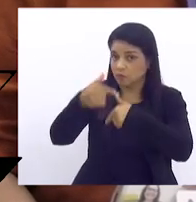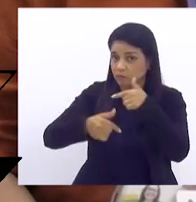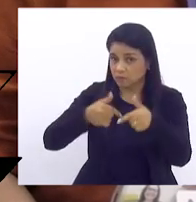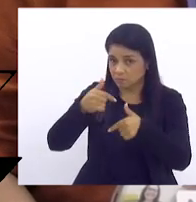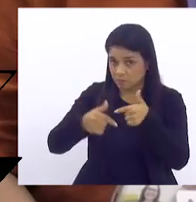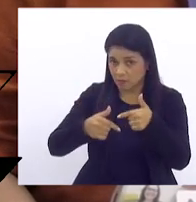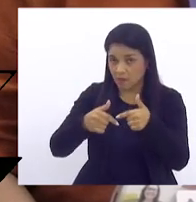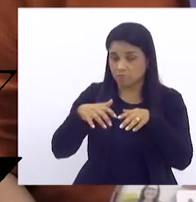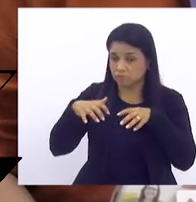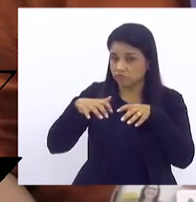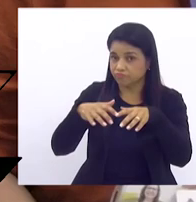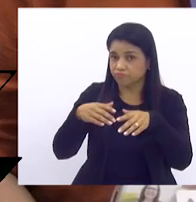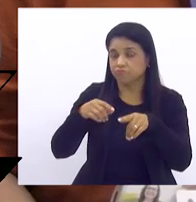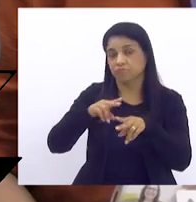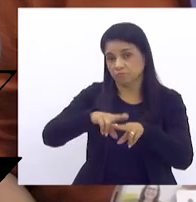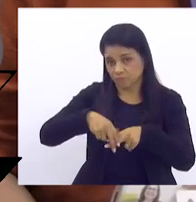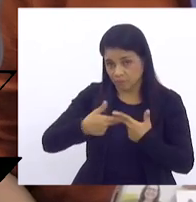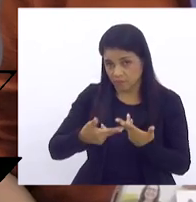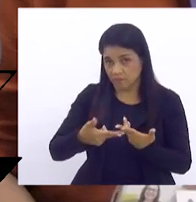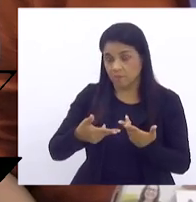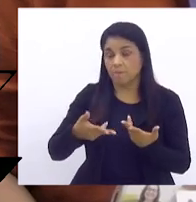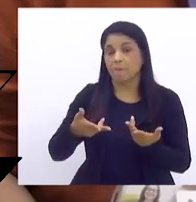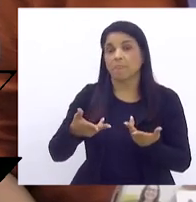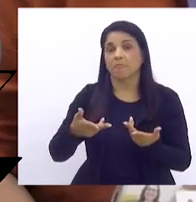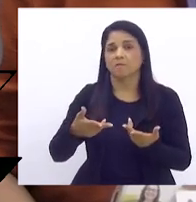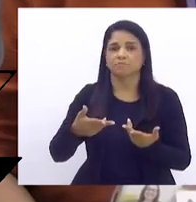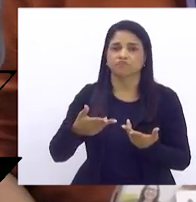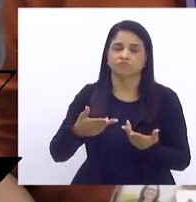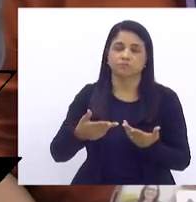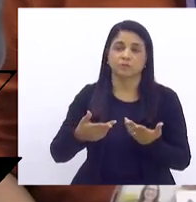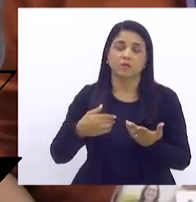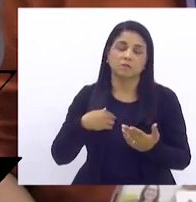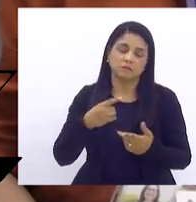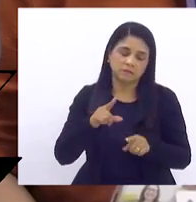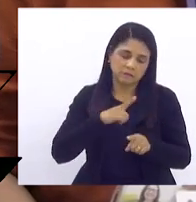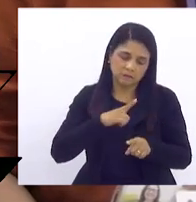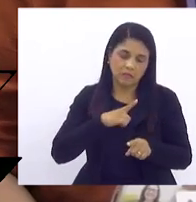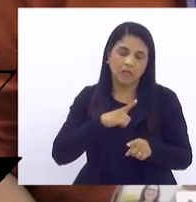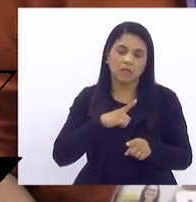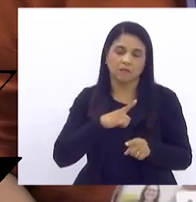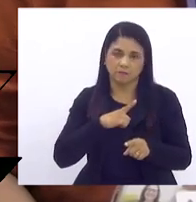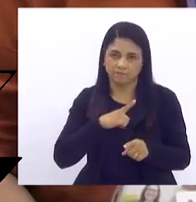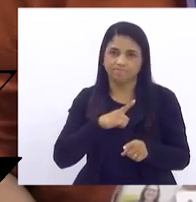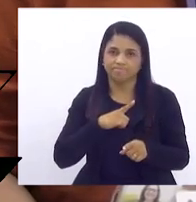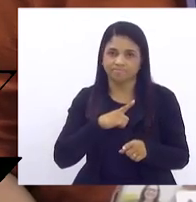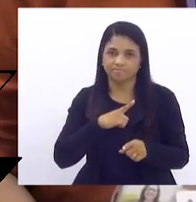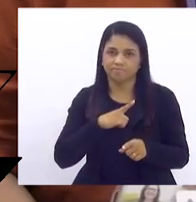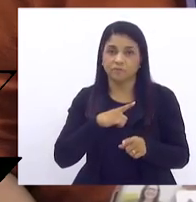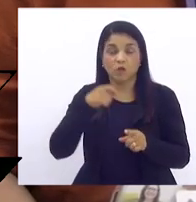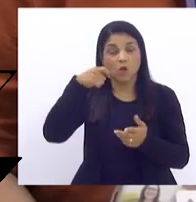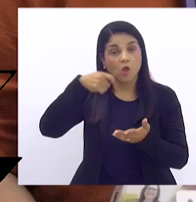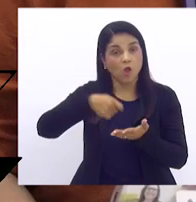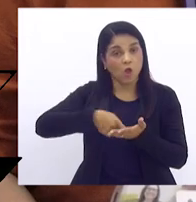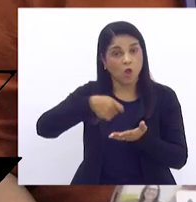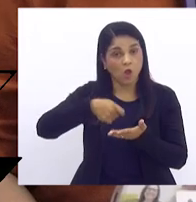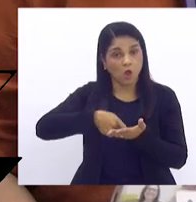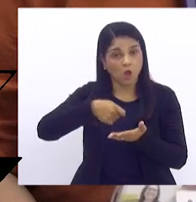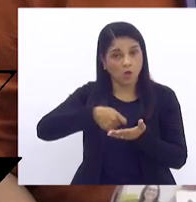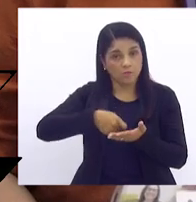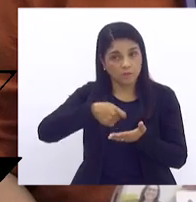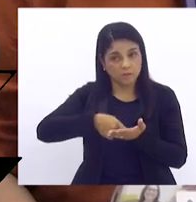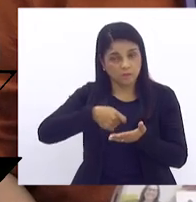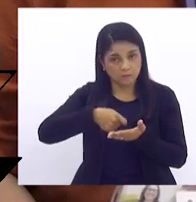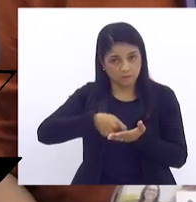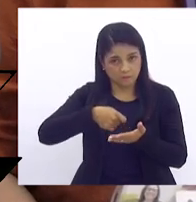relação à constitucionalidade, eu acho que a gente tem essa prerrogativa, obviamente, desde que sejam obrigações que não tenham,